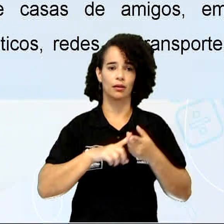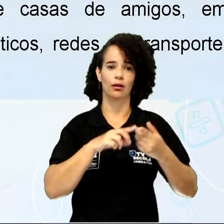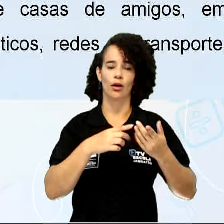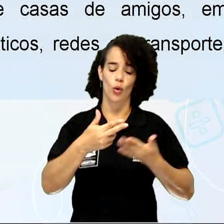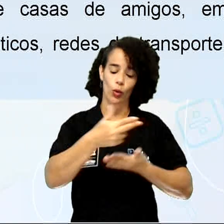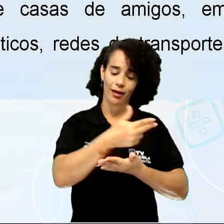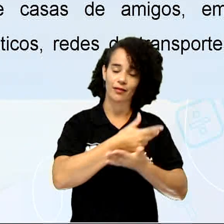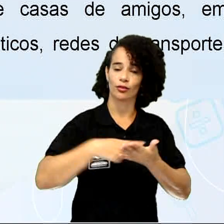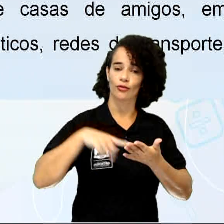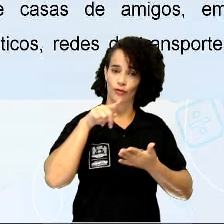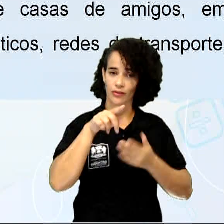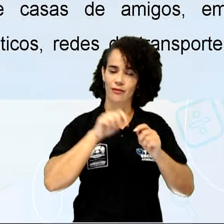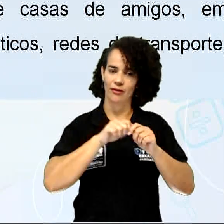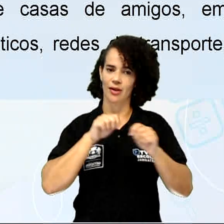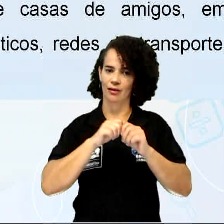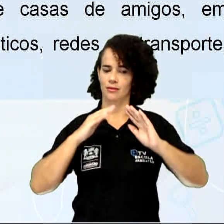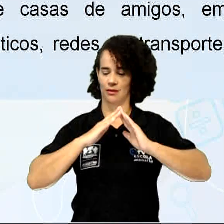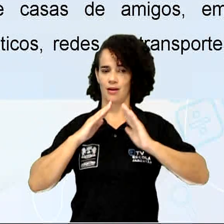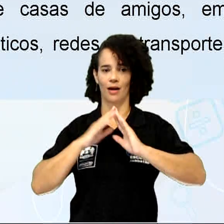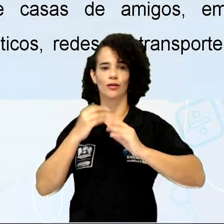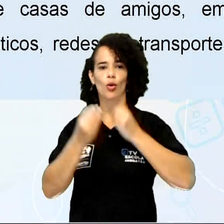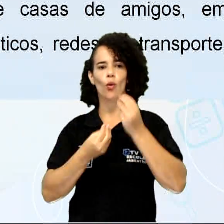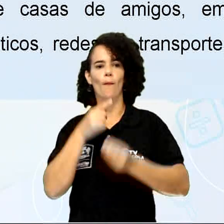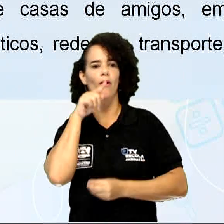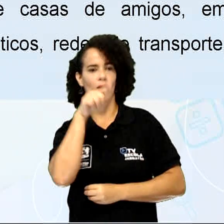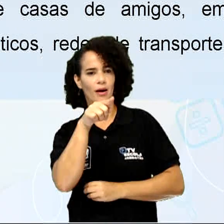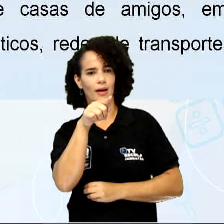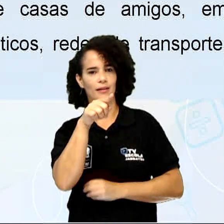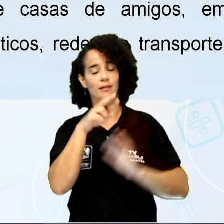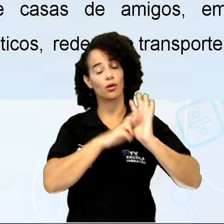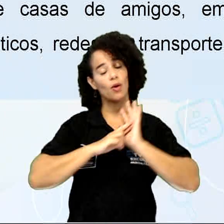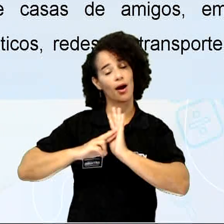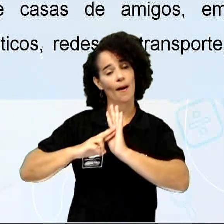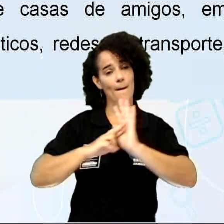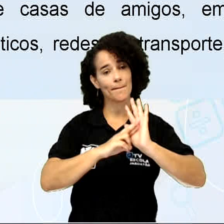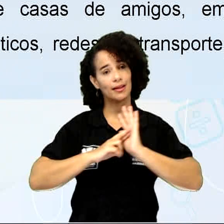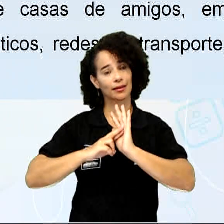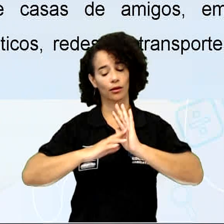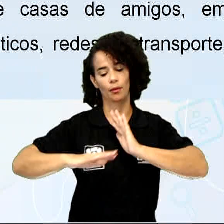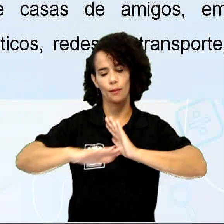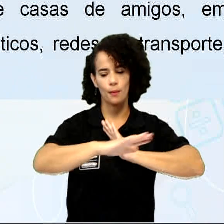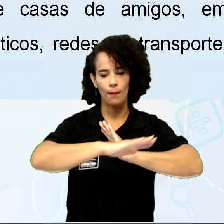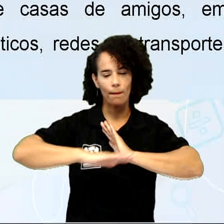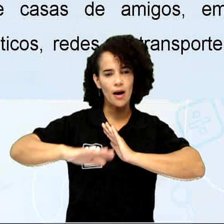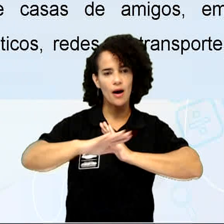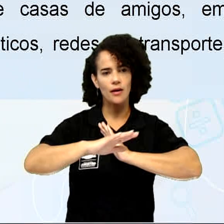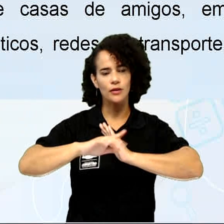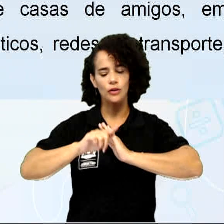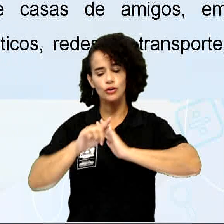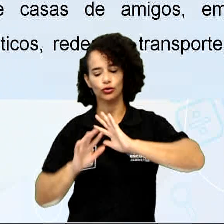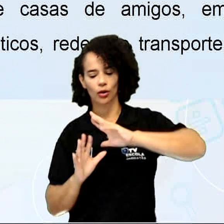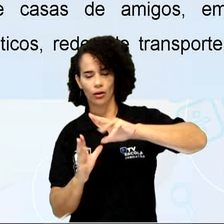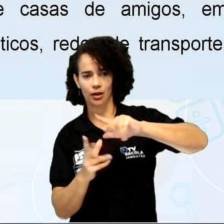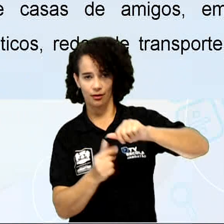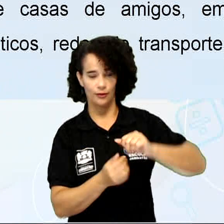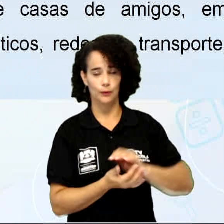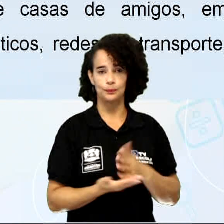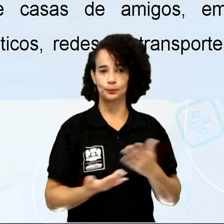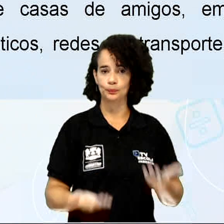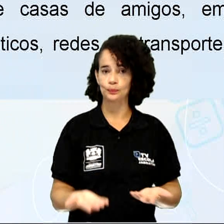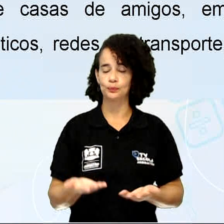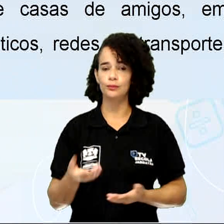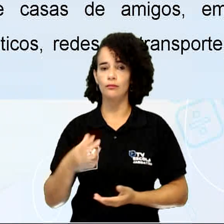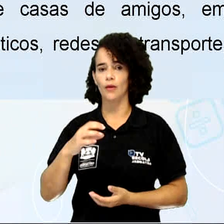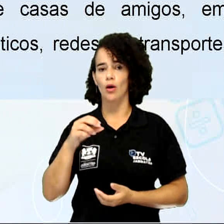você faz em casa, como esse que está aí na tela, é uma representação do espaço geográfico, um croquis. Tá? Ele é